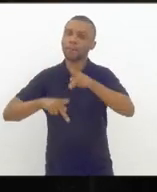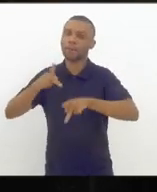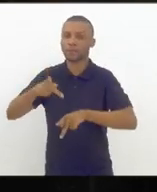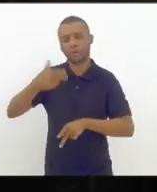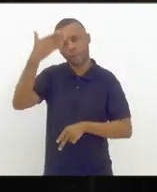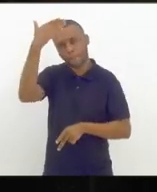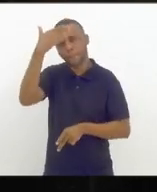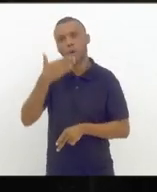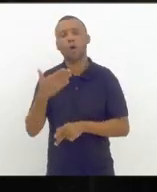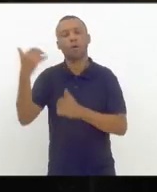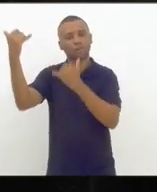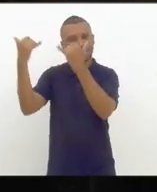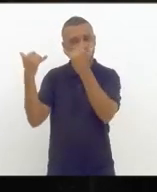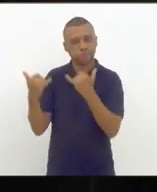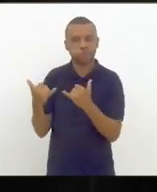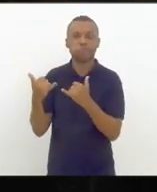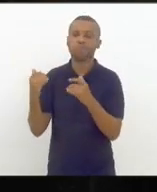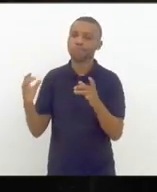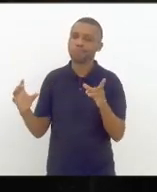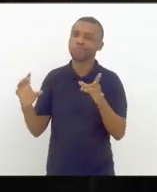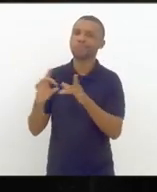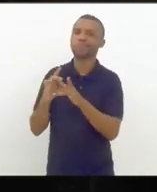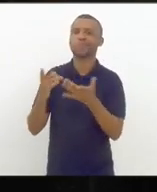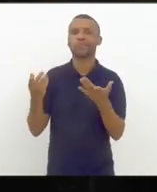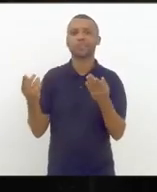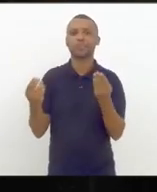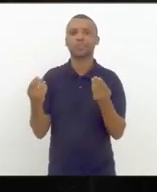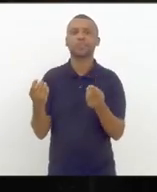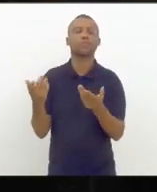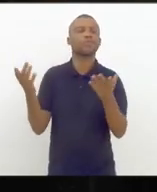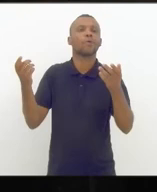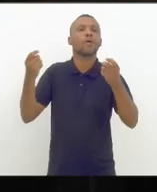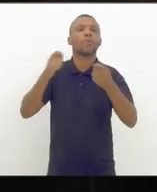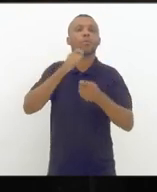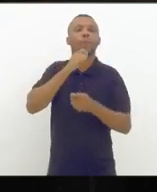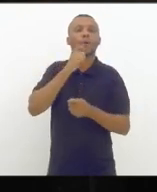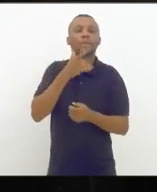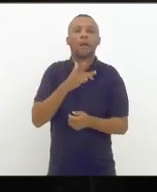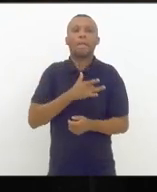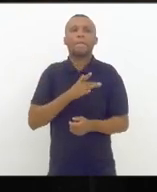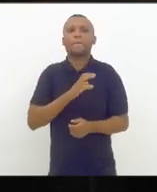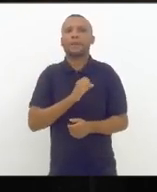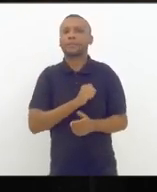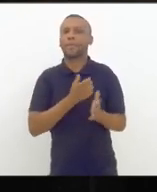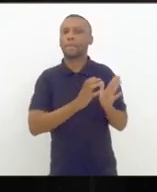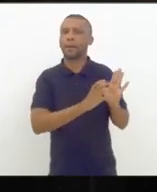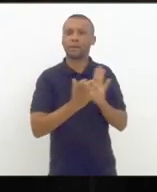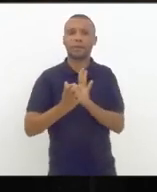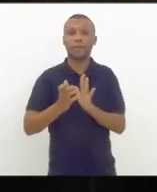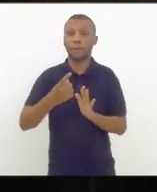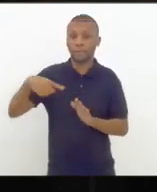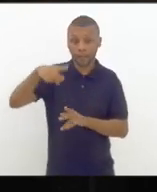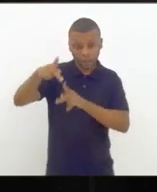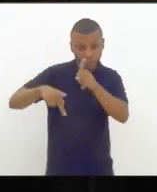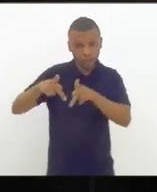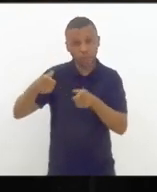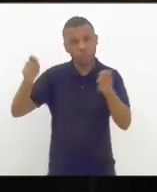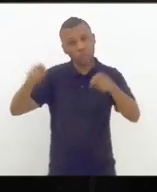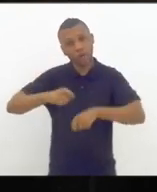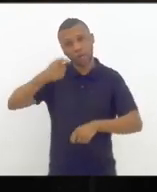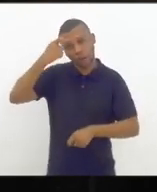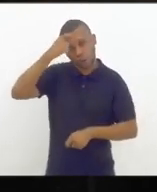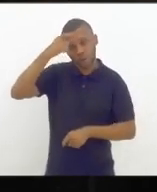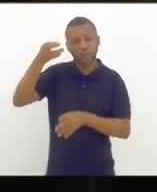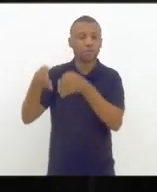tangíveis né é desprovidos de Paixões partidárias para formarem os seus juízo que que era a população de São Gonçalo que